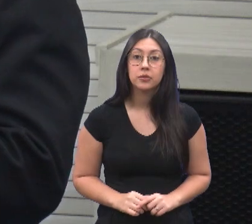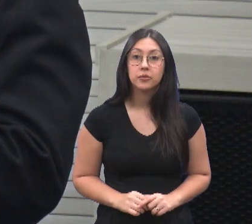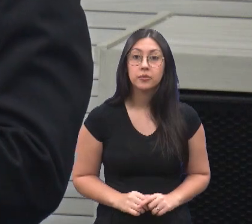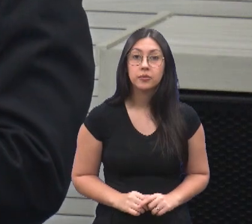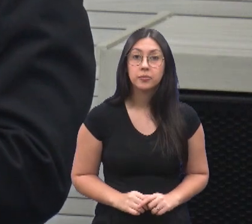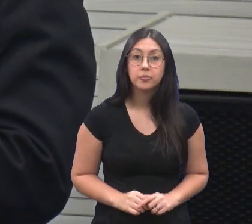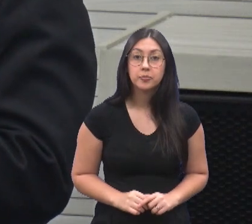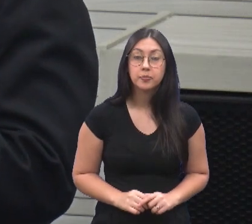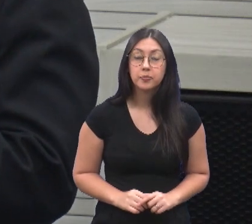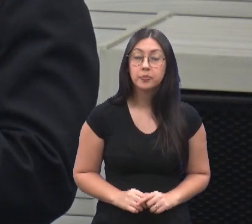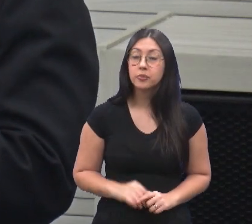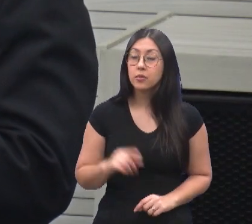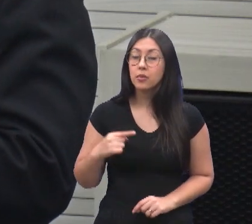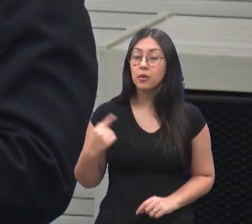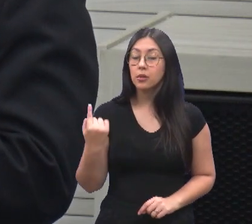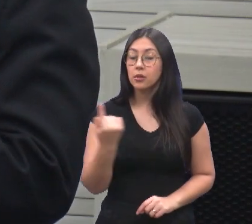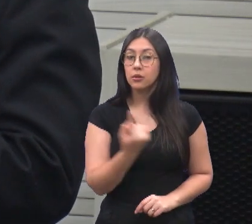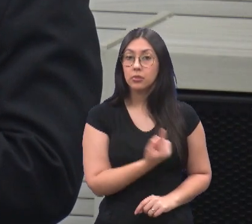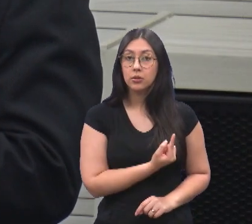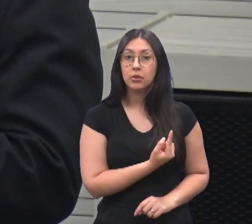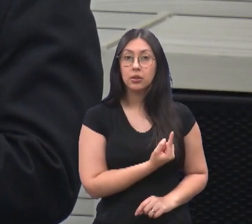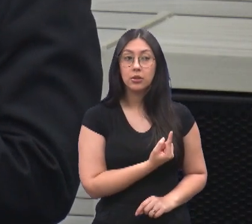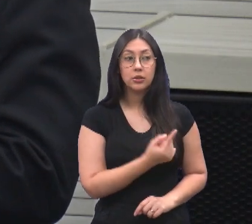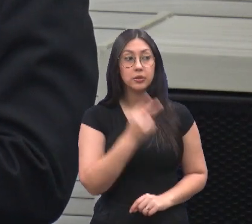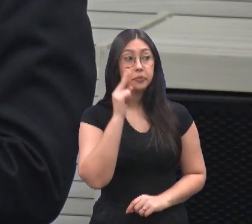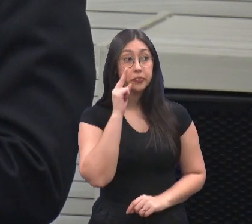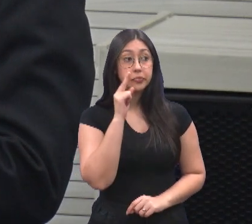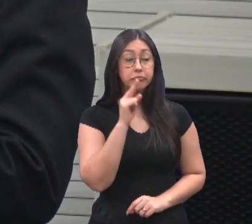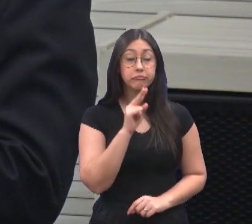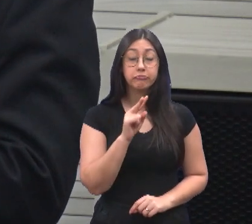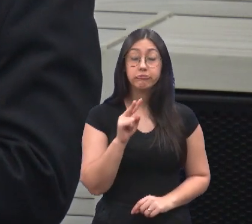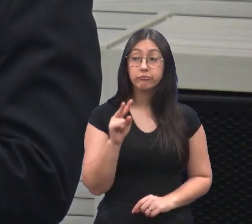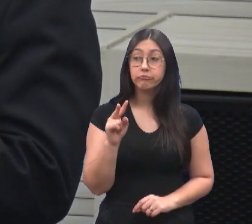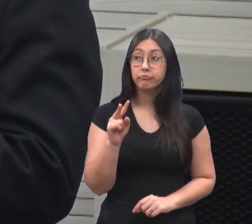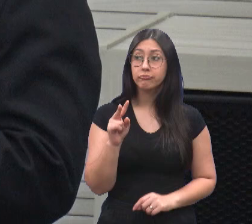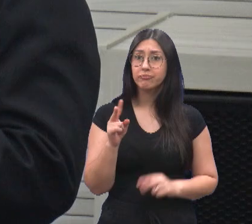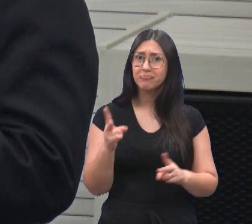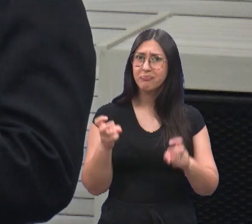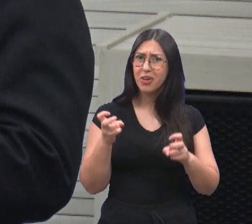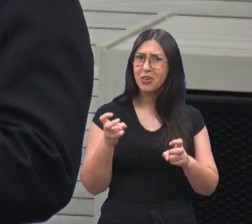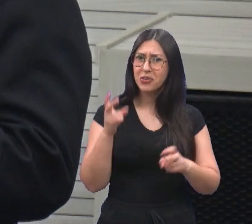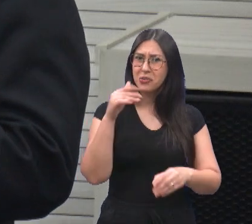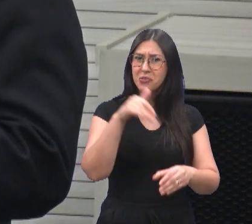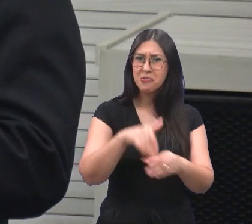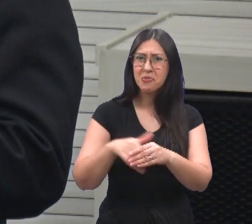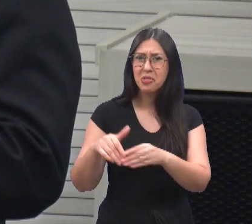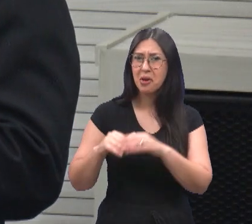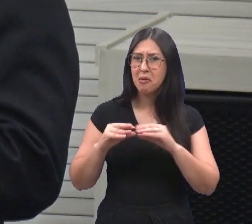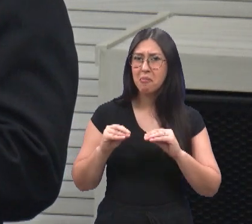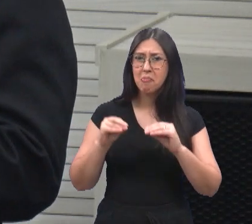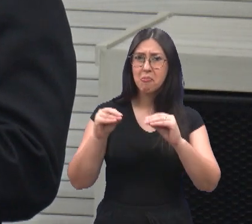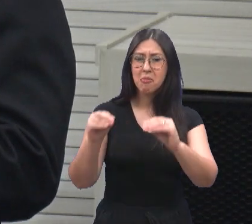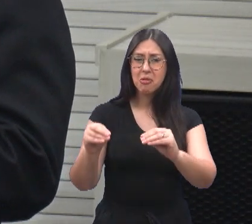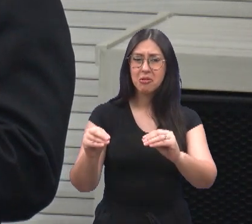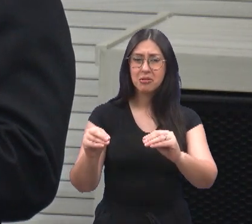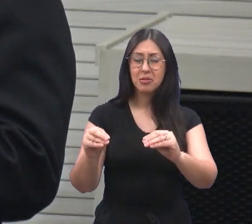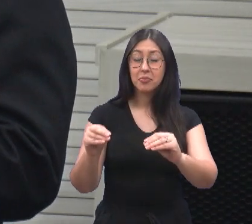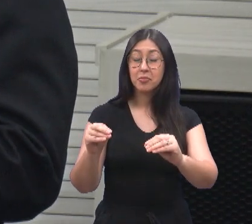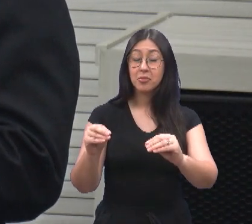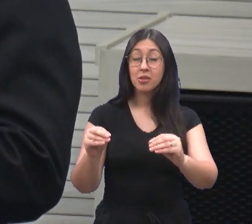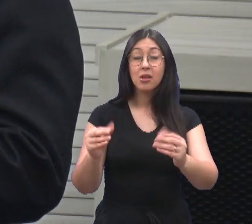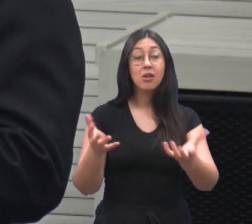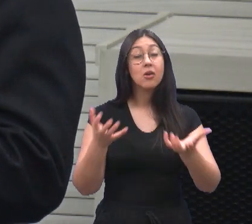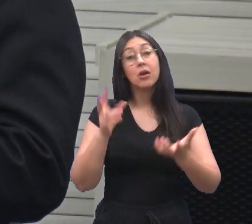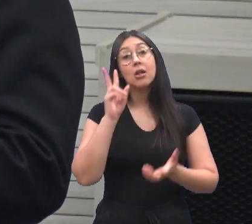A gente que está olhando uma situação como essa, de adiamento por uma sessão, eu quero lembrar, como